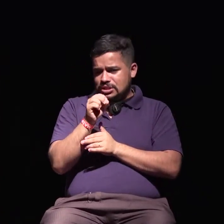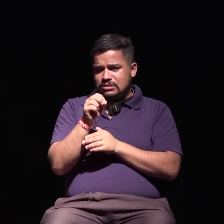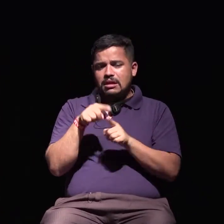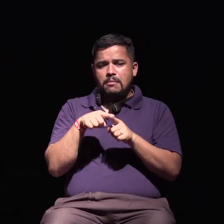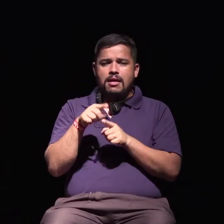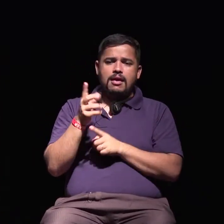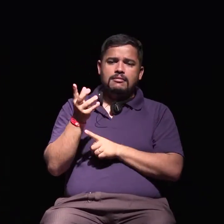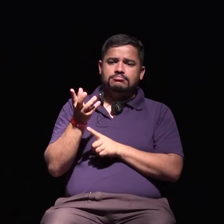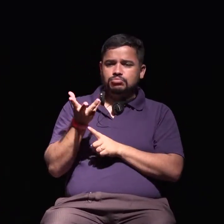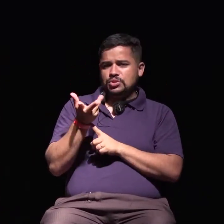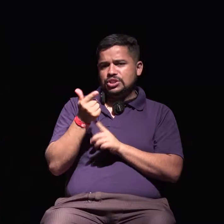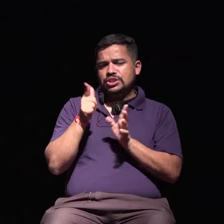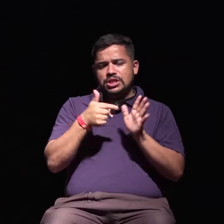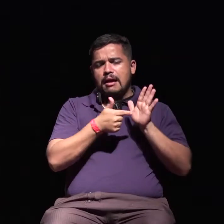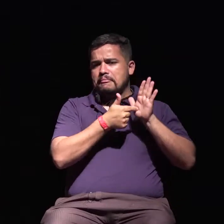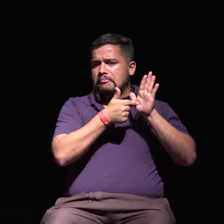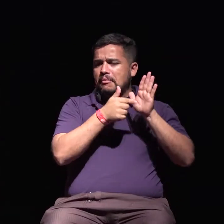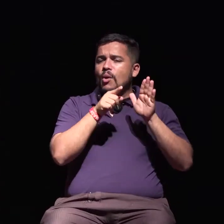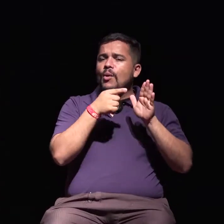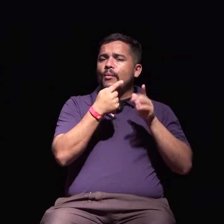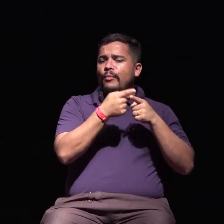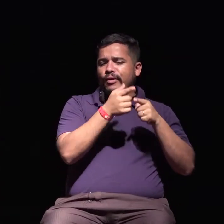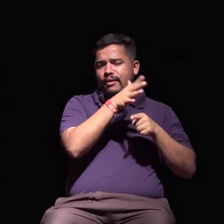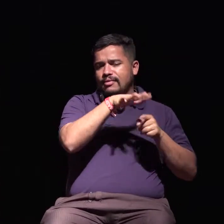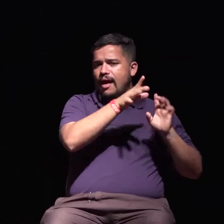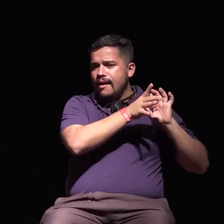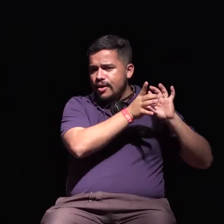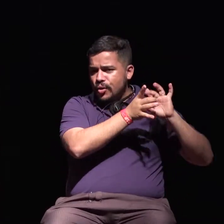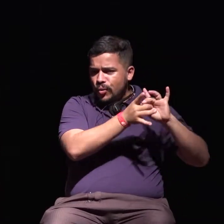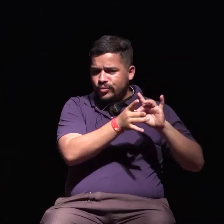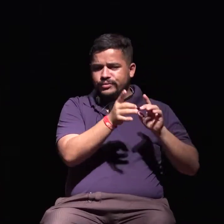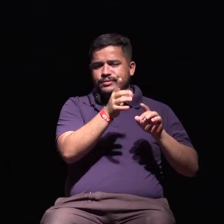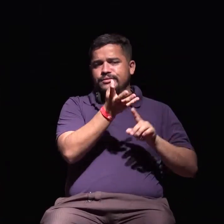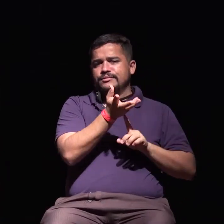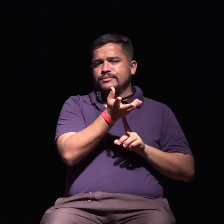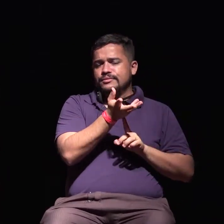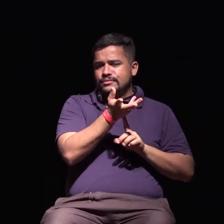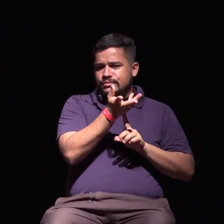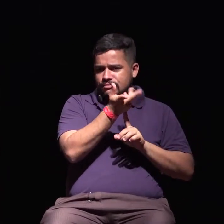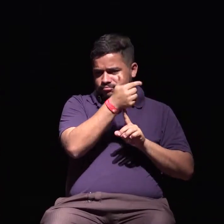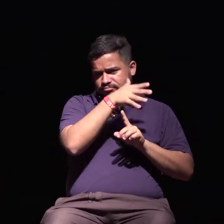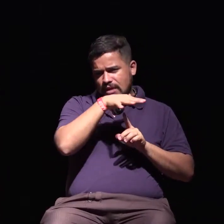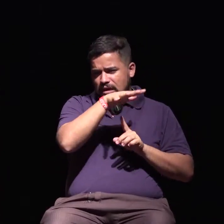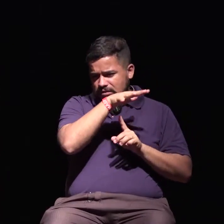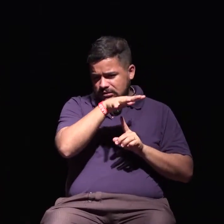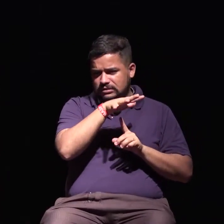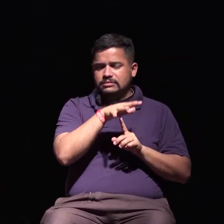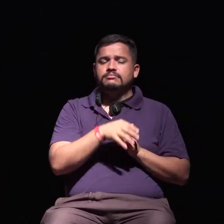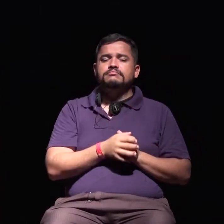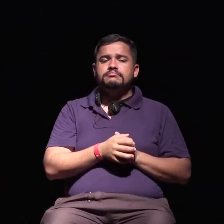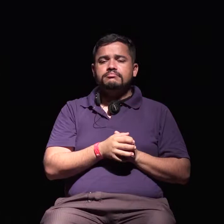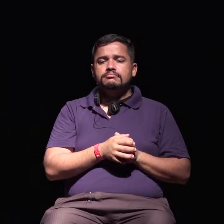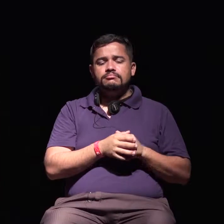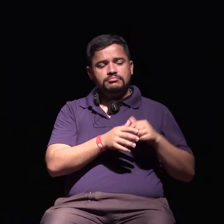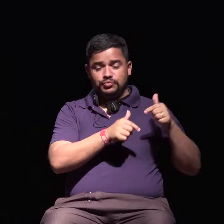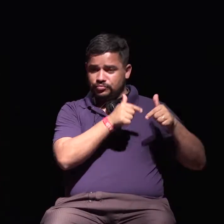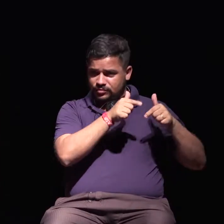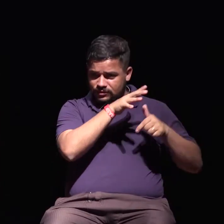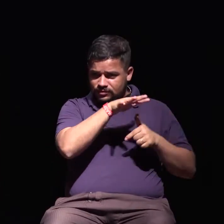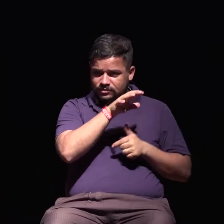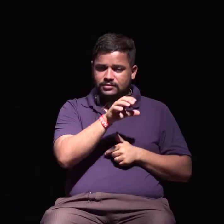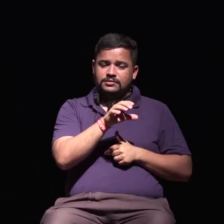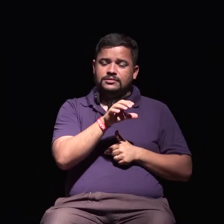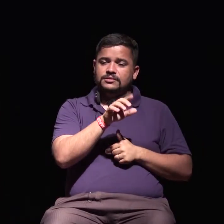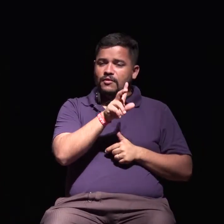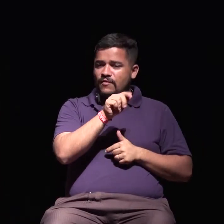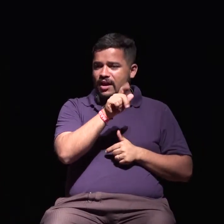um artista citado aqui por estar trabalhando muito no contexto das artes visuais, eu vou me focar num trabalho do coreógrafo Wagner